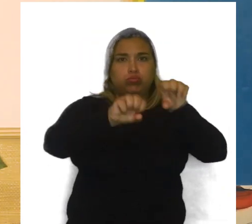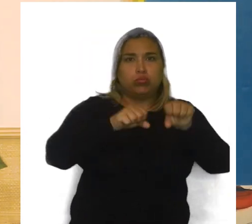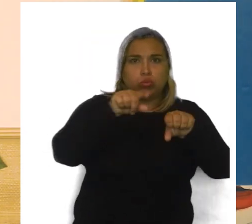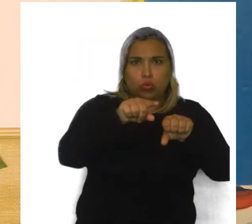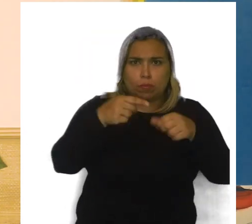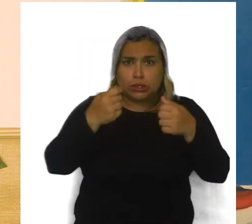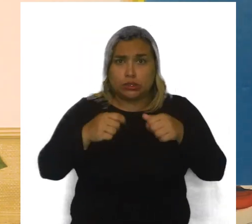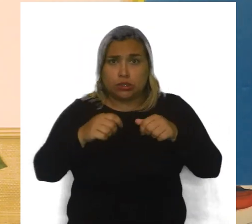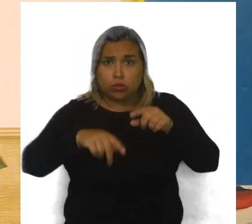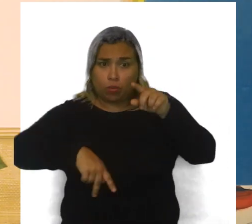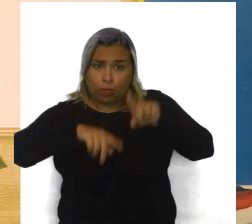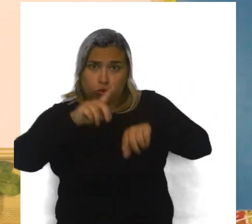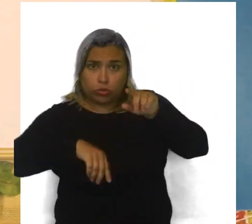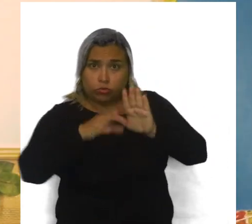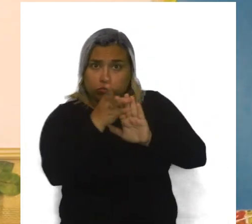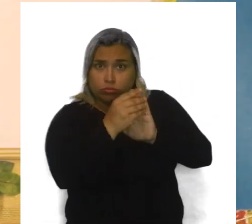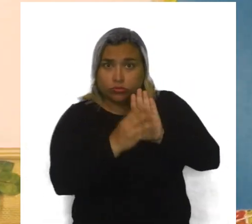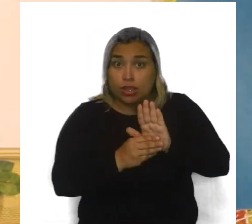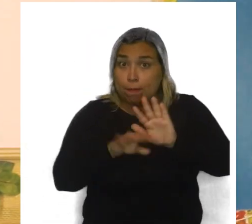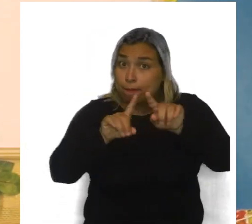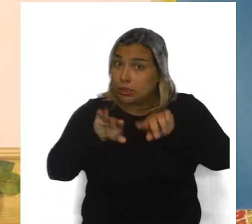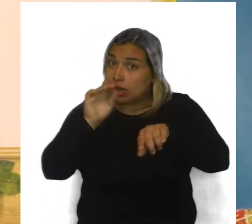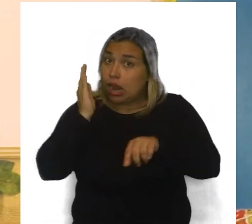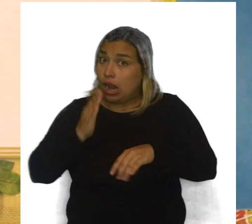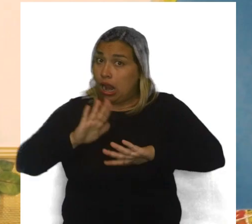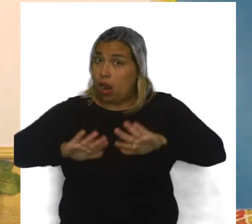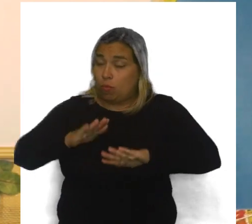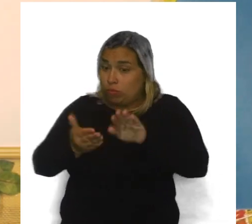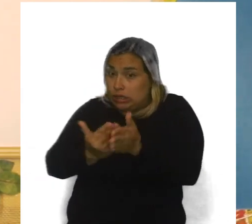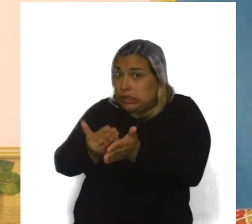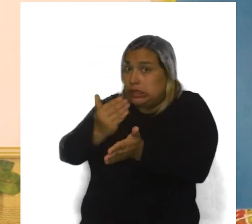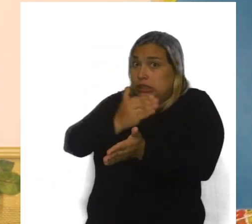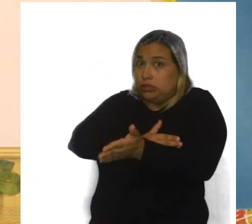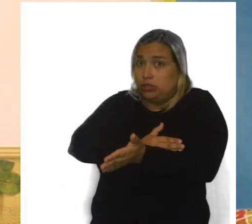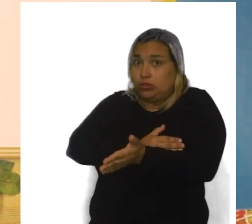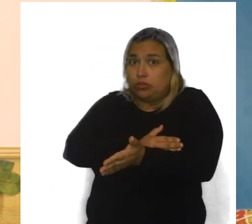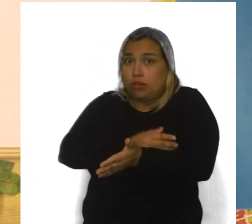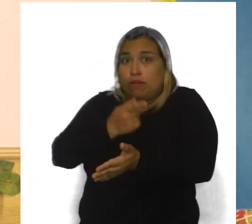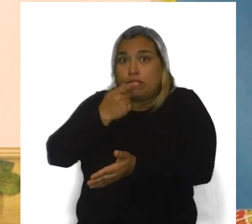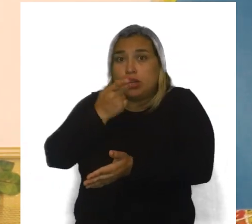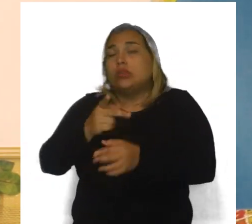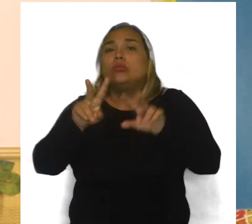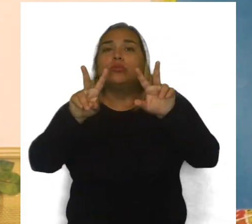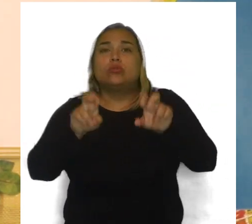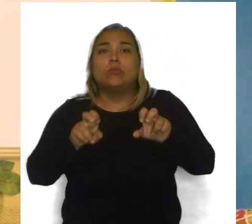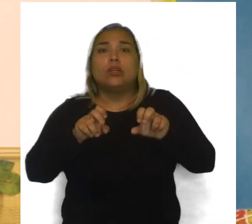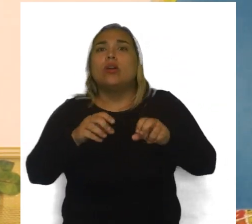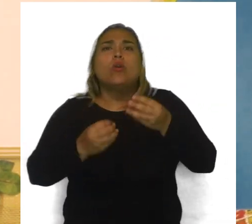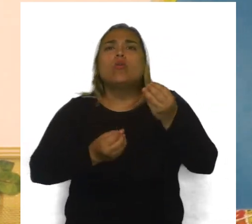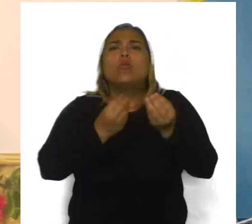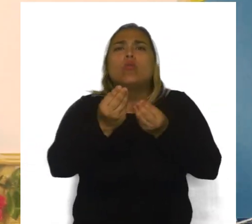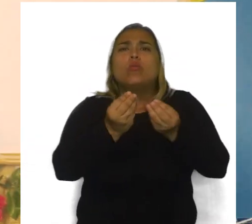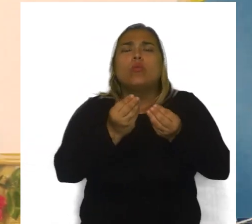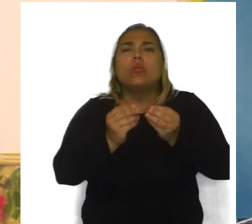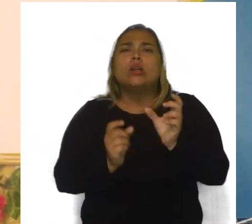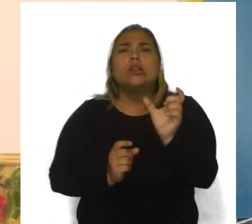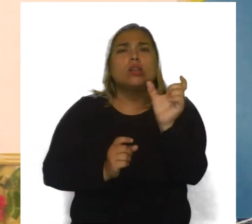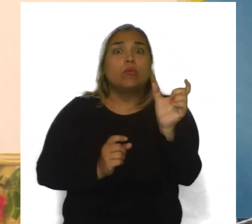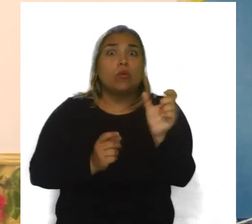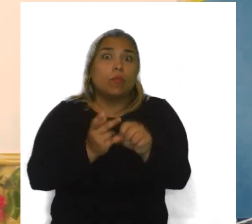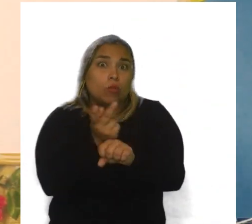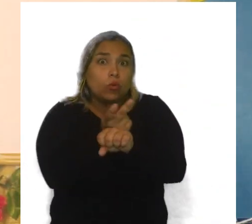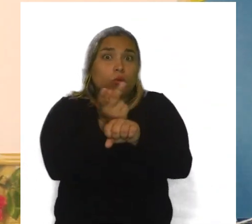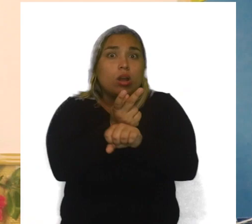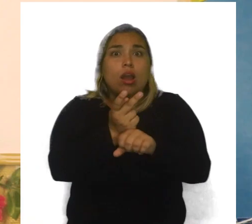precisa para produzir um conteúdo. Mas antes de falar neles, você já parou para pensar como criar um termo de busca? Para decidir